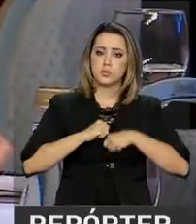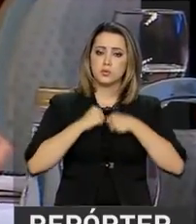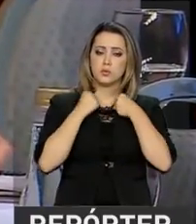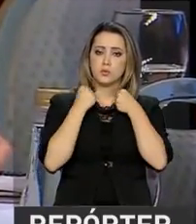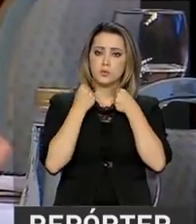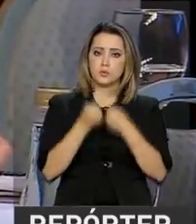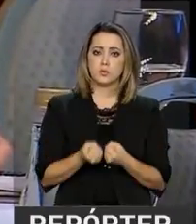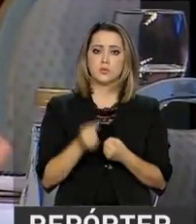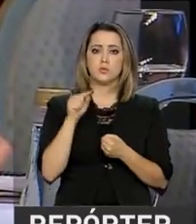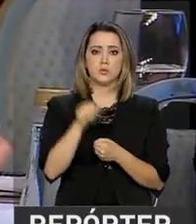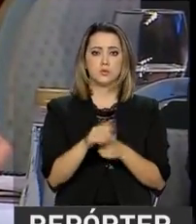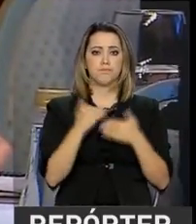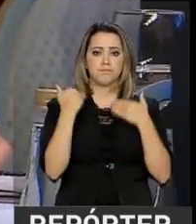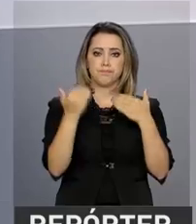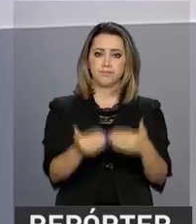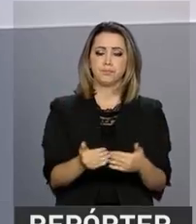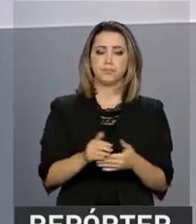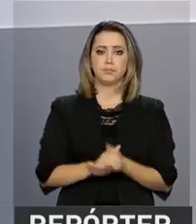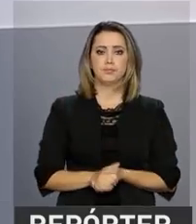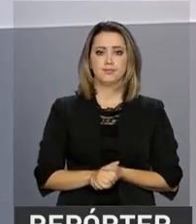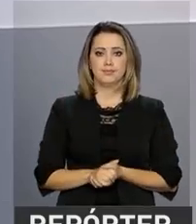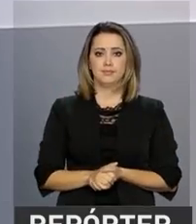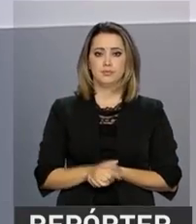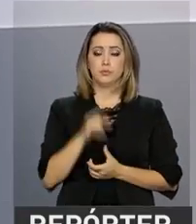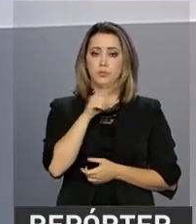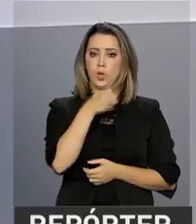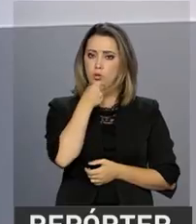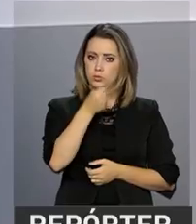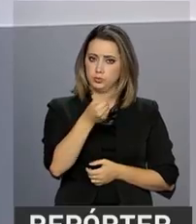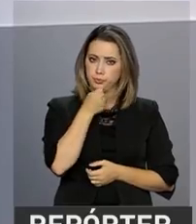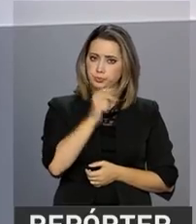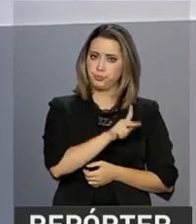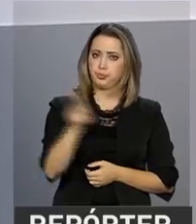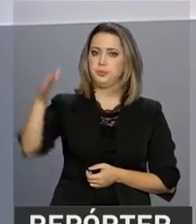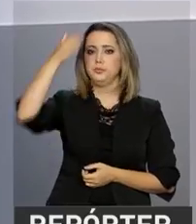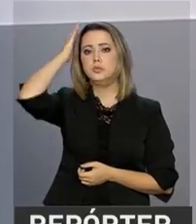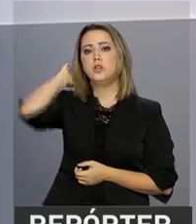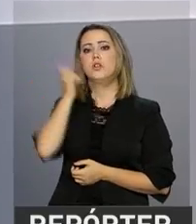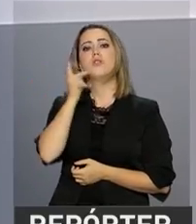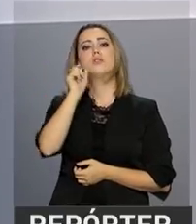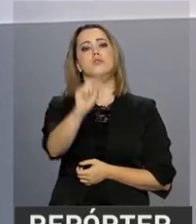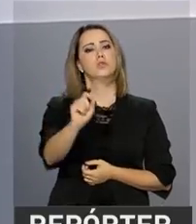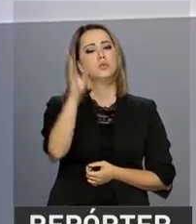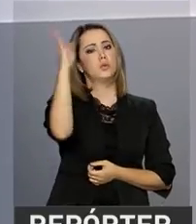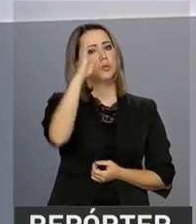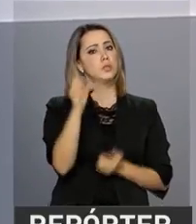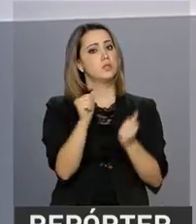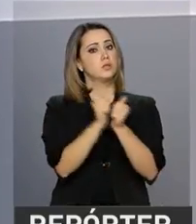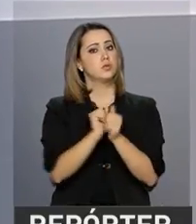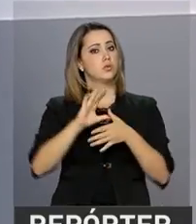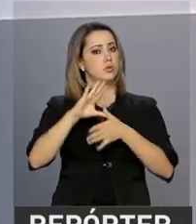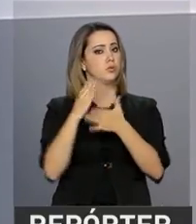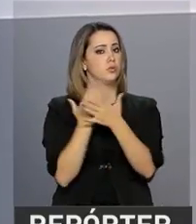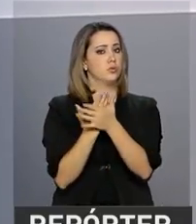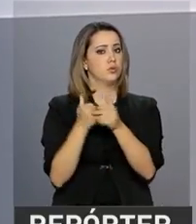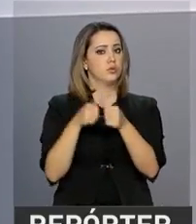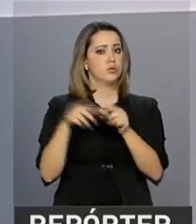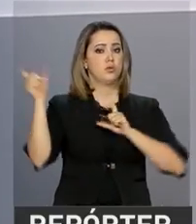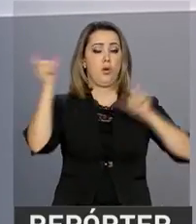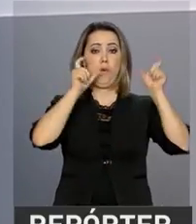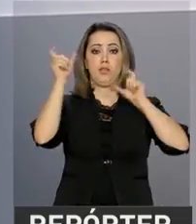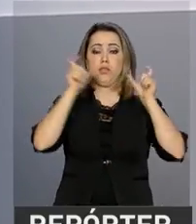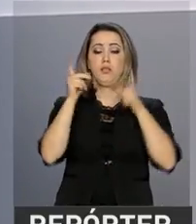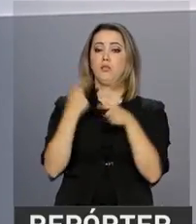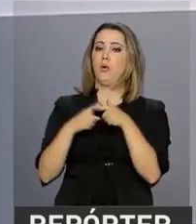empenhados nessas frentes. Ainda no discurso, Michel Temer destacou que o Brasil e os parceiros do Mercosul estão